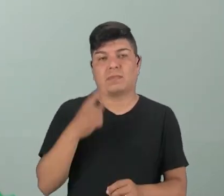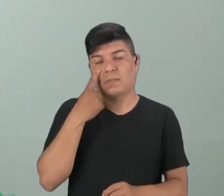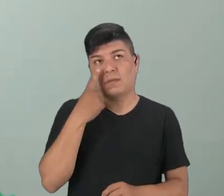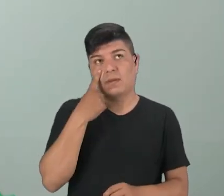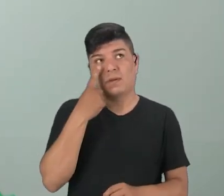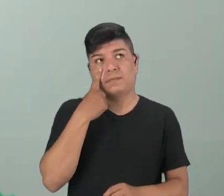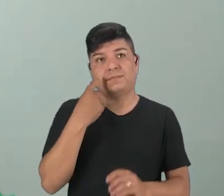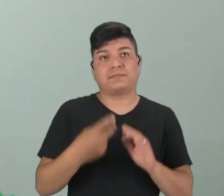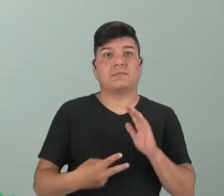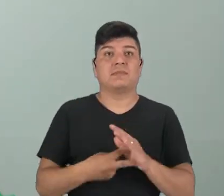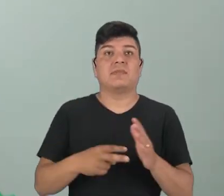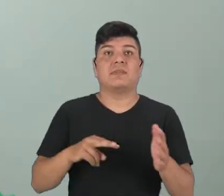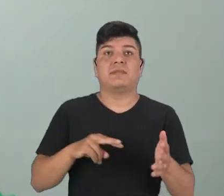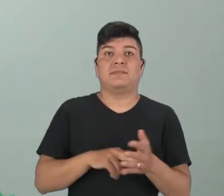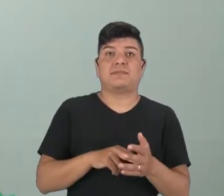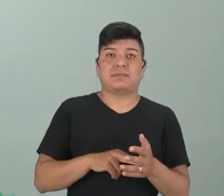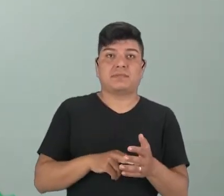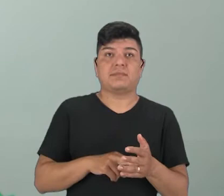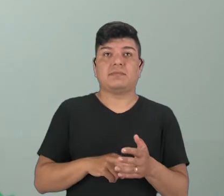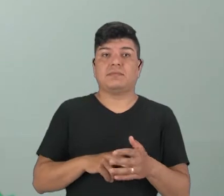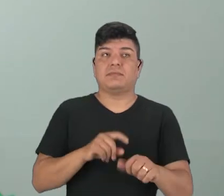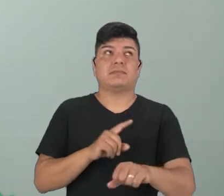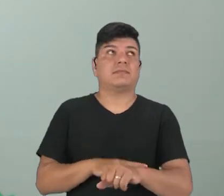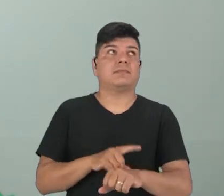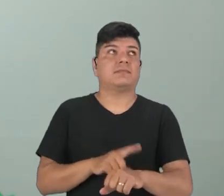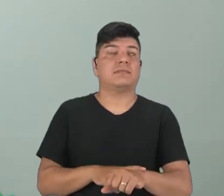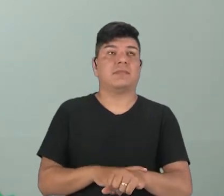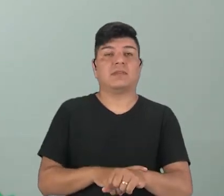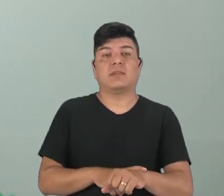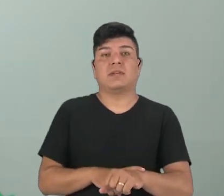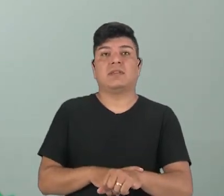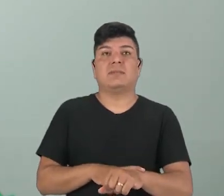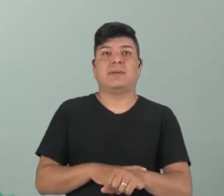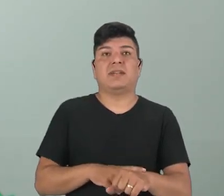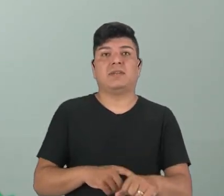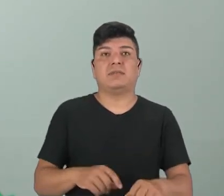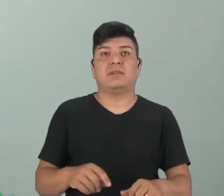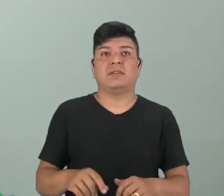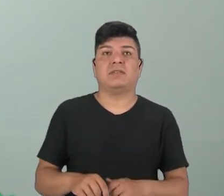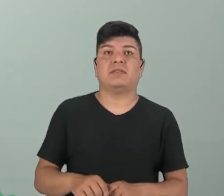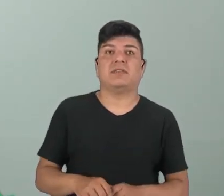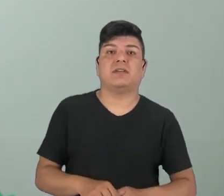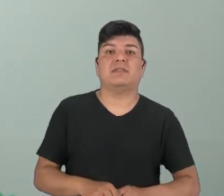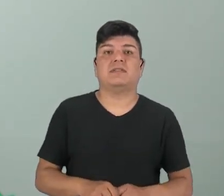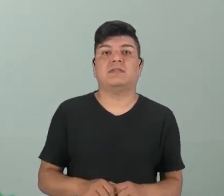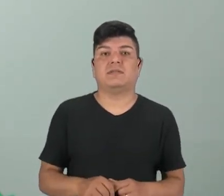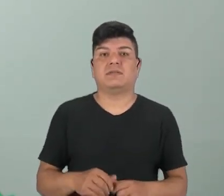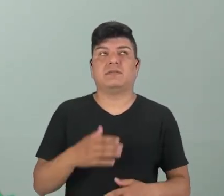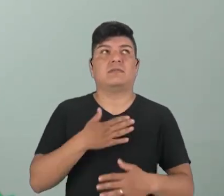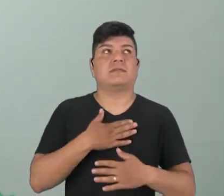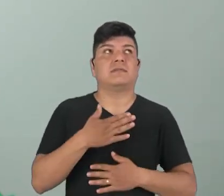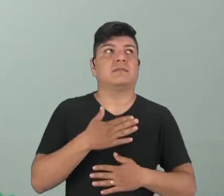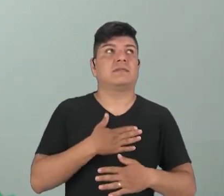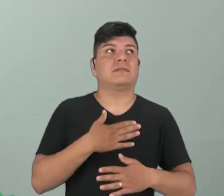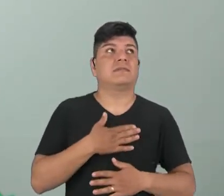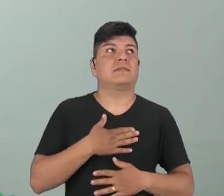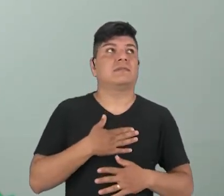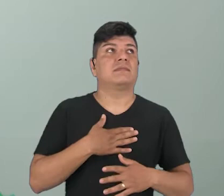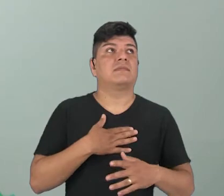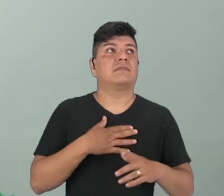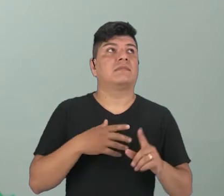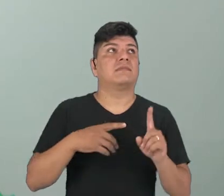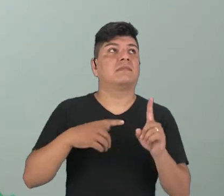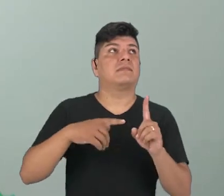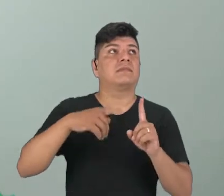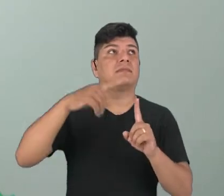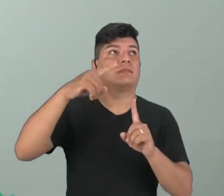né, o que é uma temperatura de tempo, onde nós podemos medir a nossa temperatura, né, corporal e também do